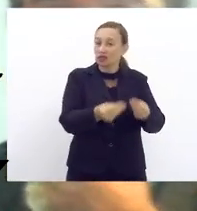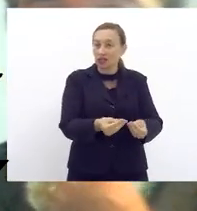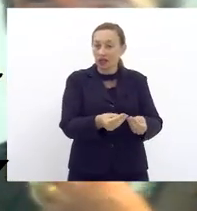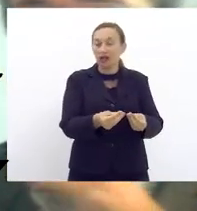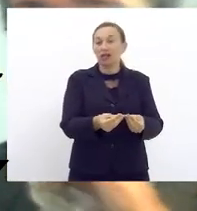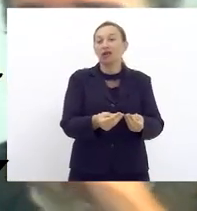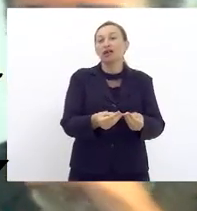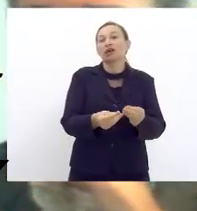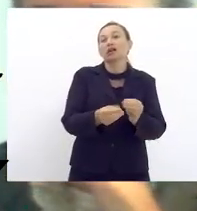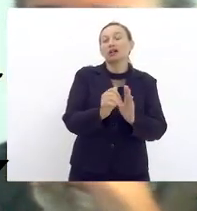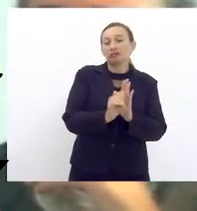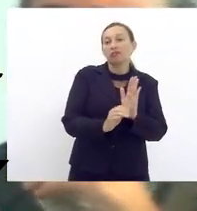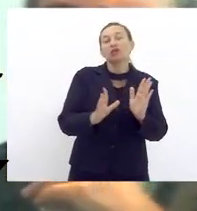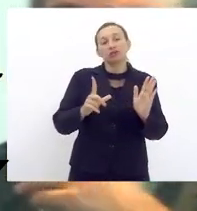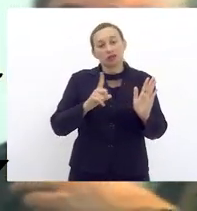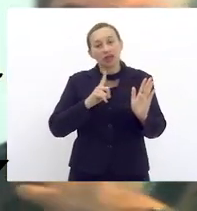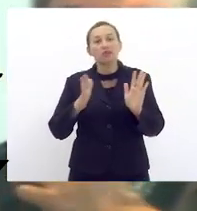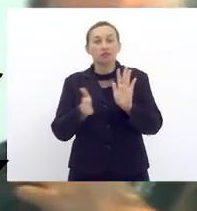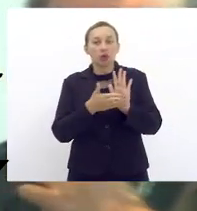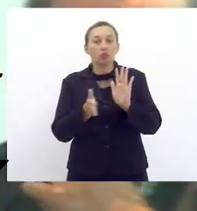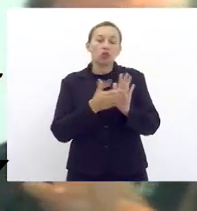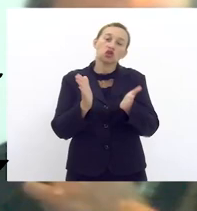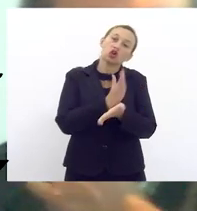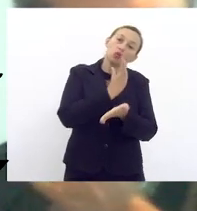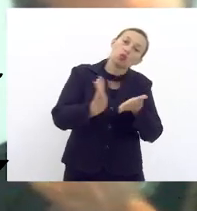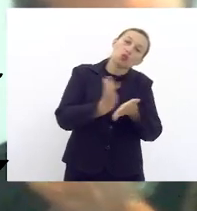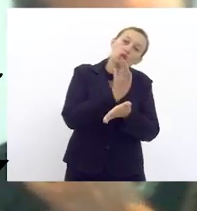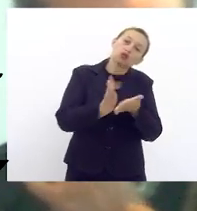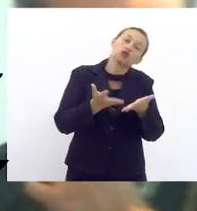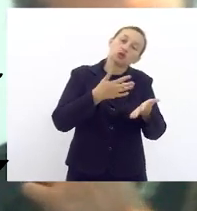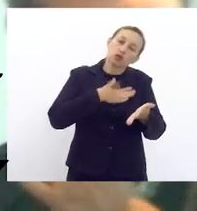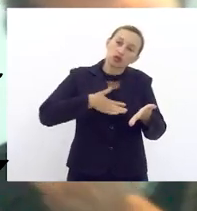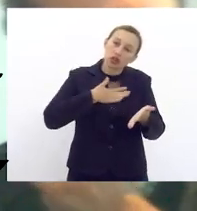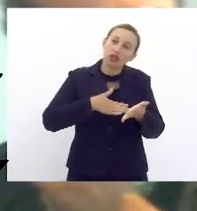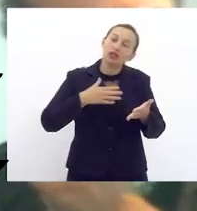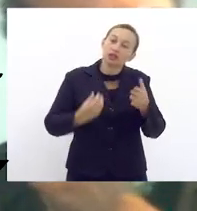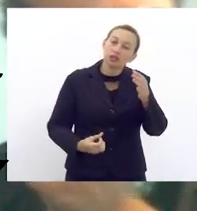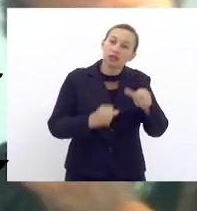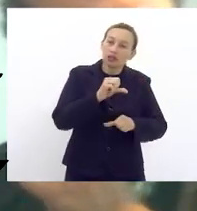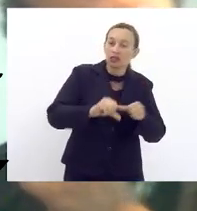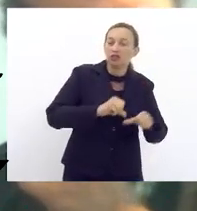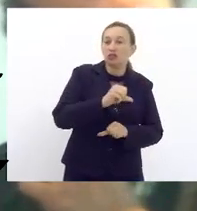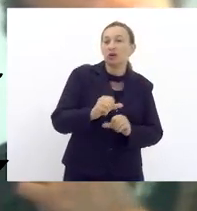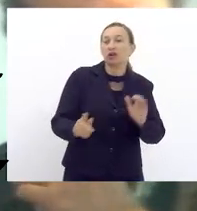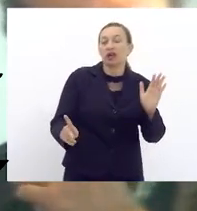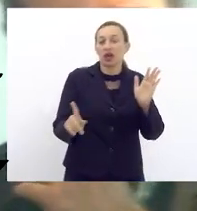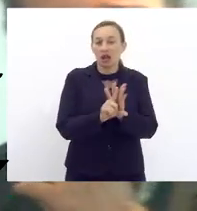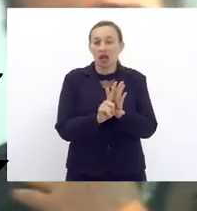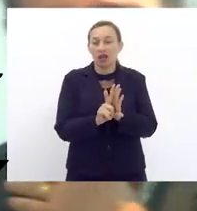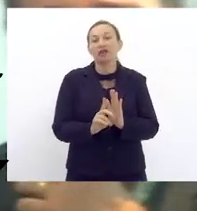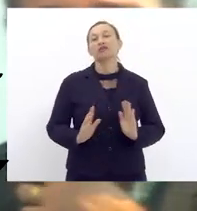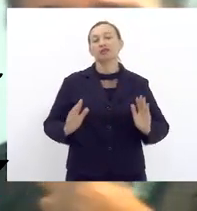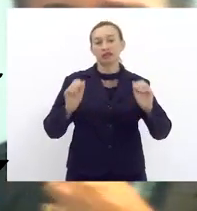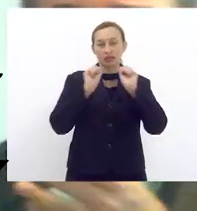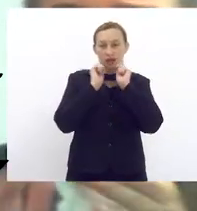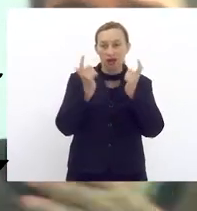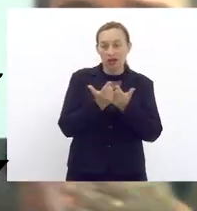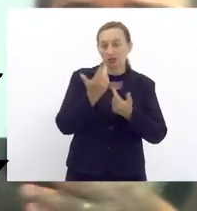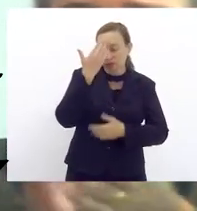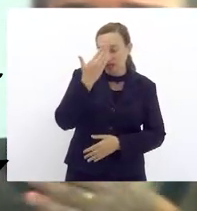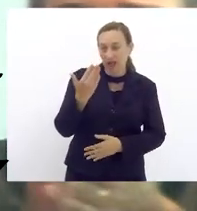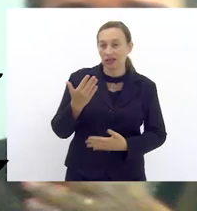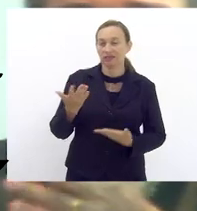ali tem Algumas propostas que eu gostaria de ver transformada em projeto de lei e Lei aqui nessa casa muito obrigado